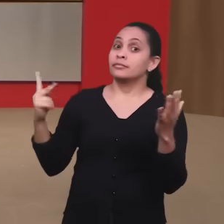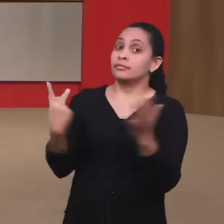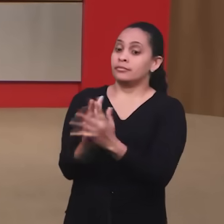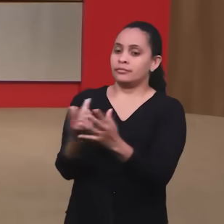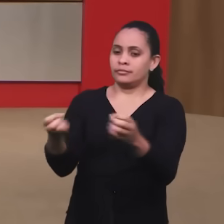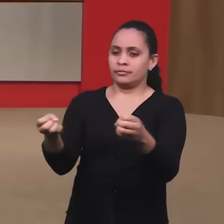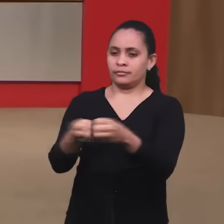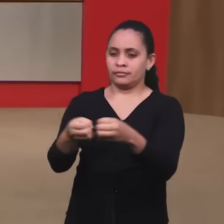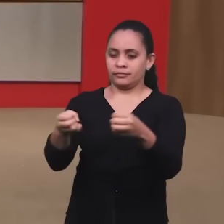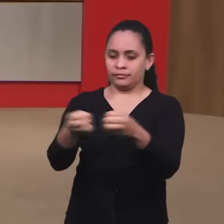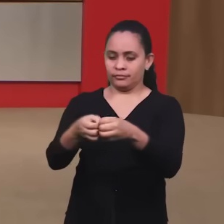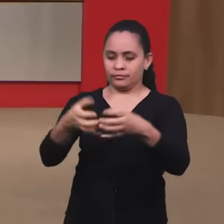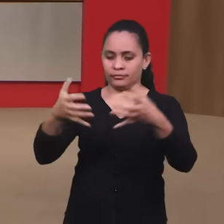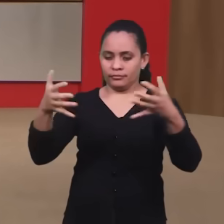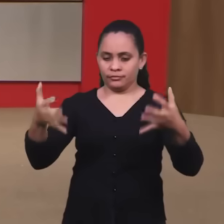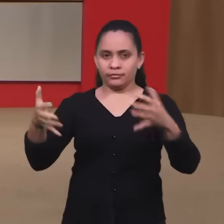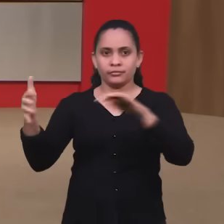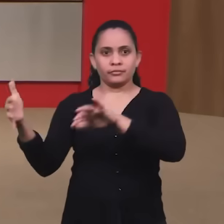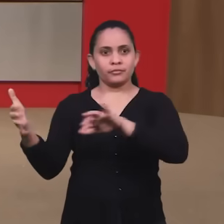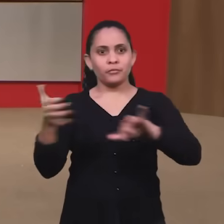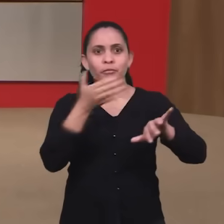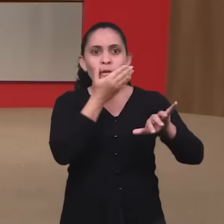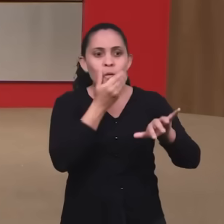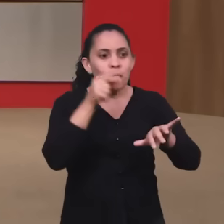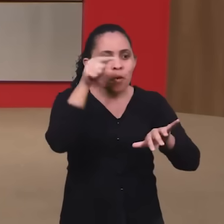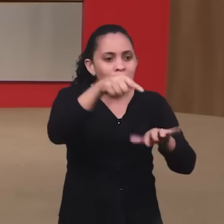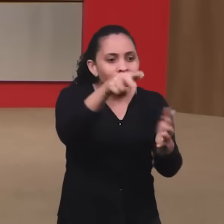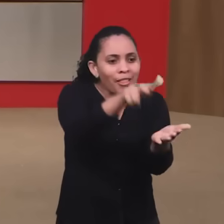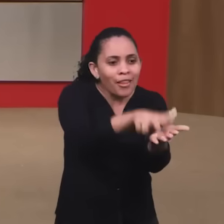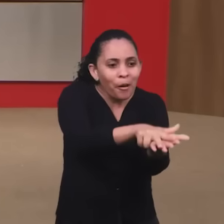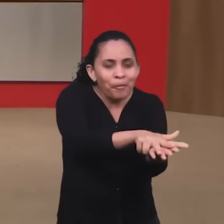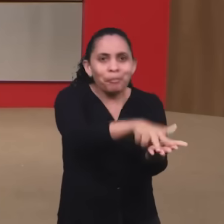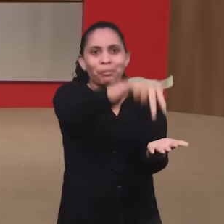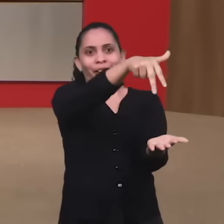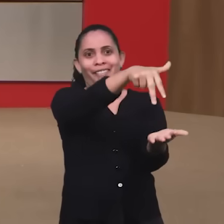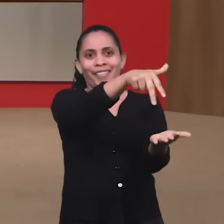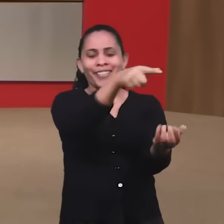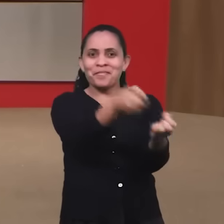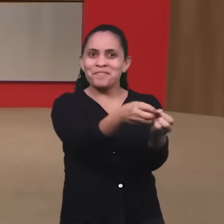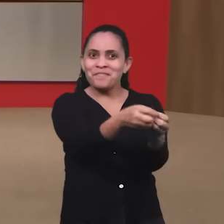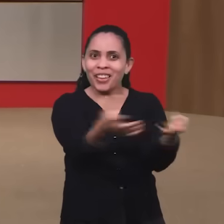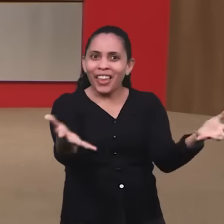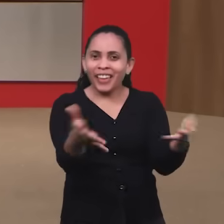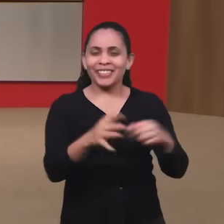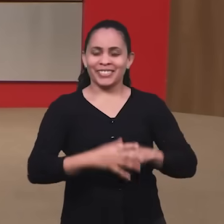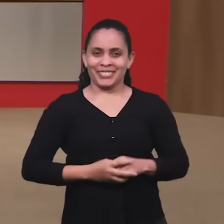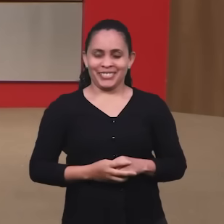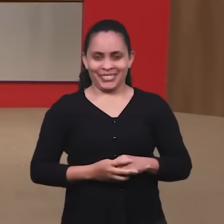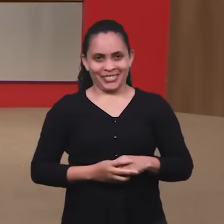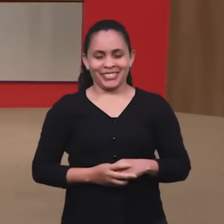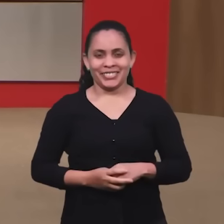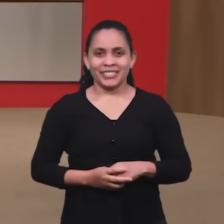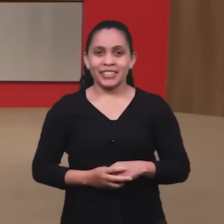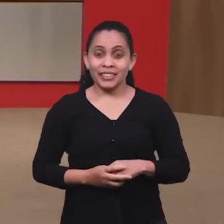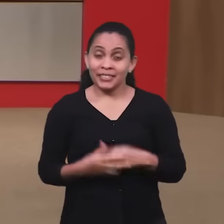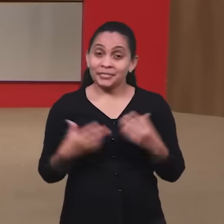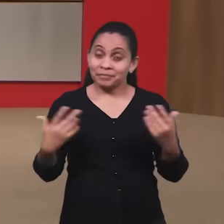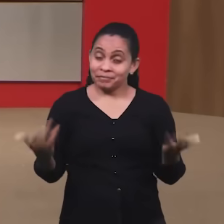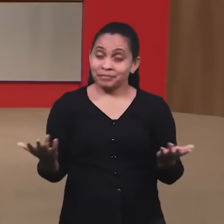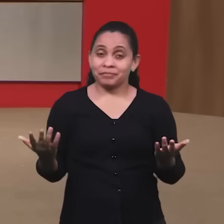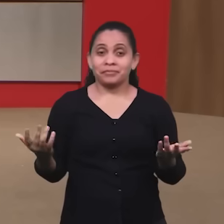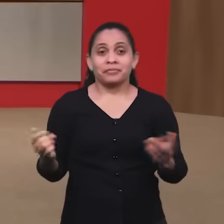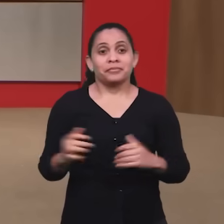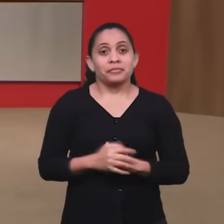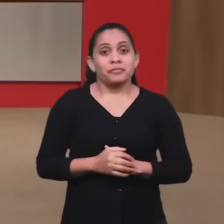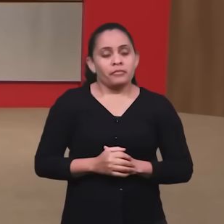Ocorrendo aquele milagre, o rapaz ressuscitou e diz a Bíblia que ele sai,